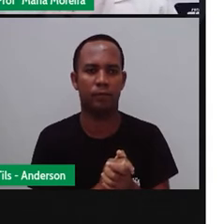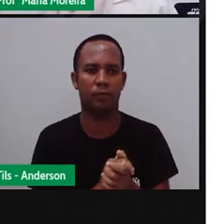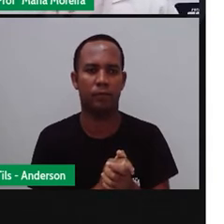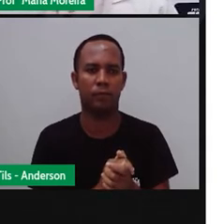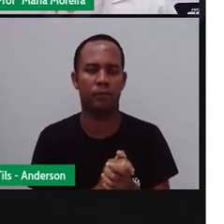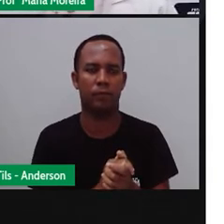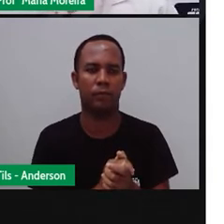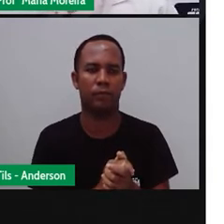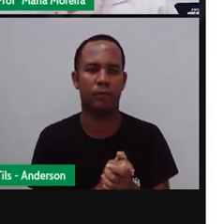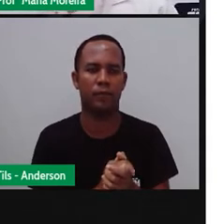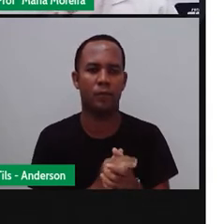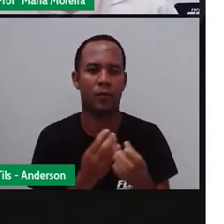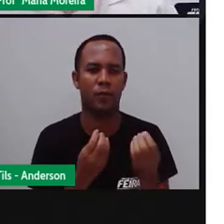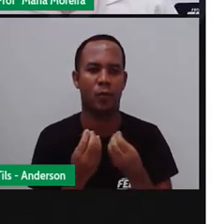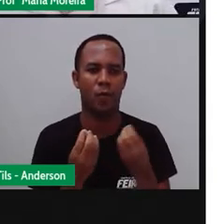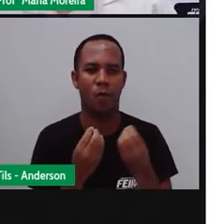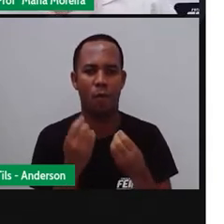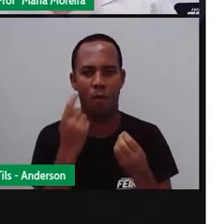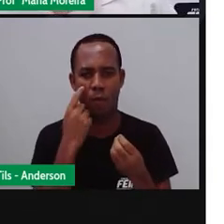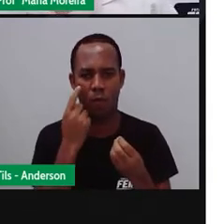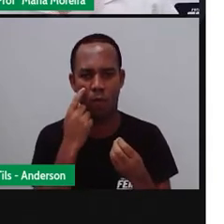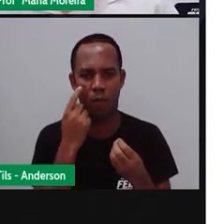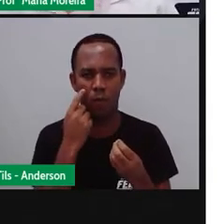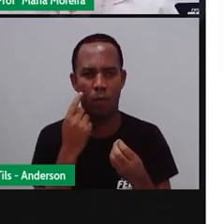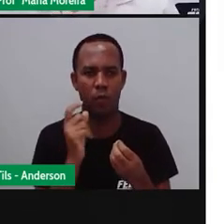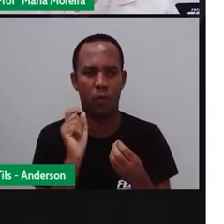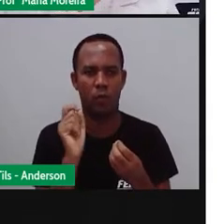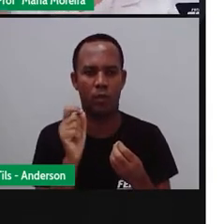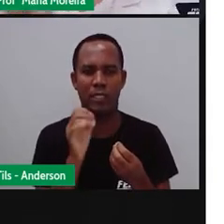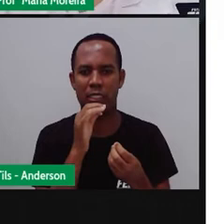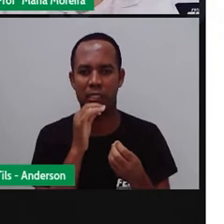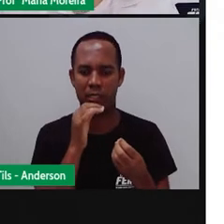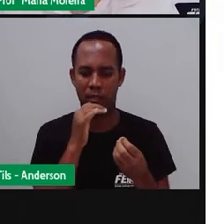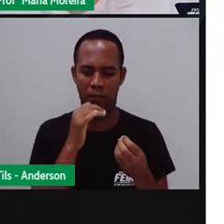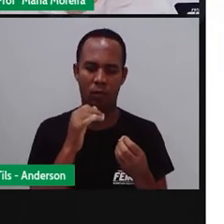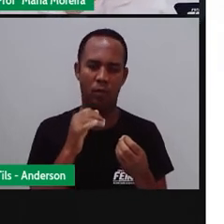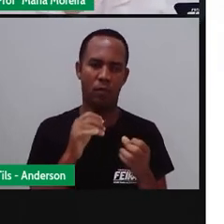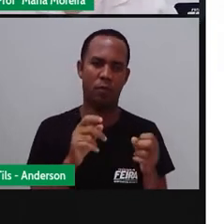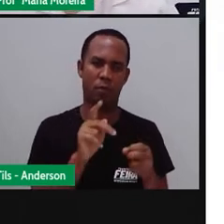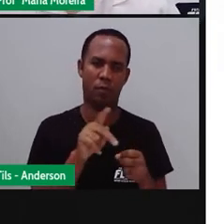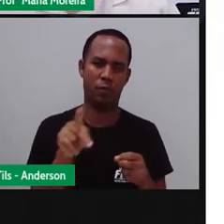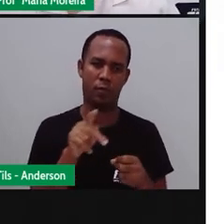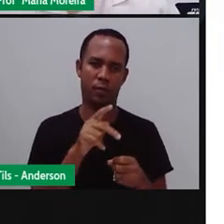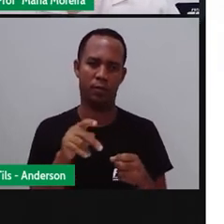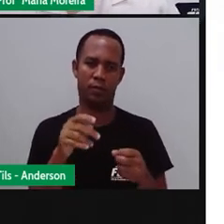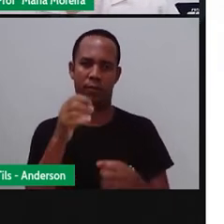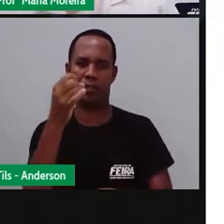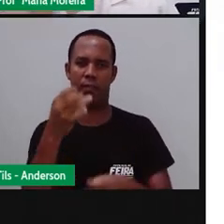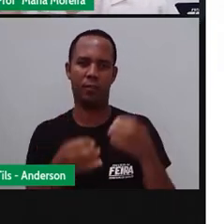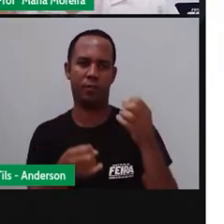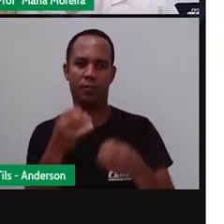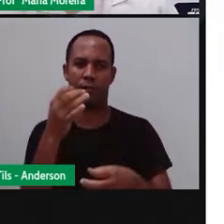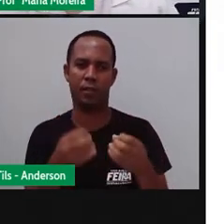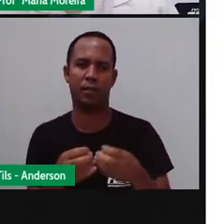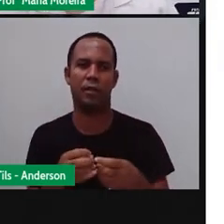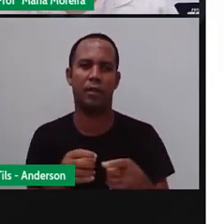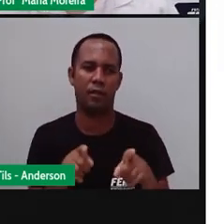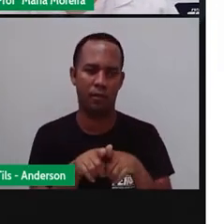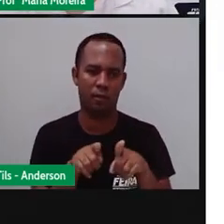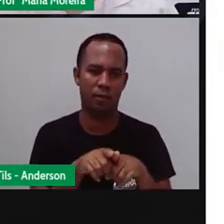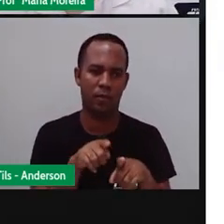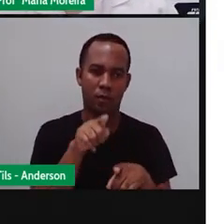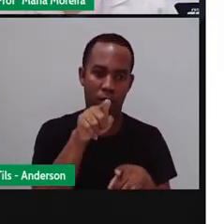fazer a mágica acontecer. A gente vai se dividir entre o que a prova vai fazer aqui, né, e o que vocês irão fazer